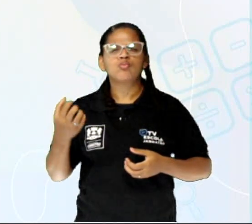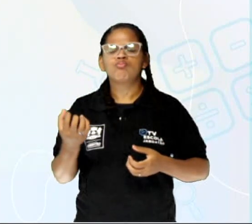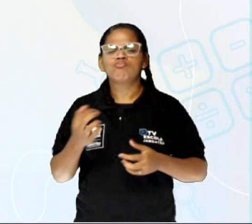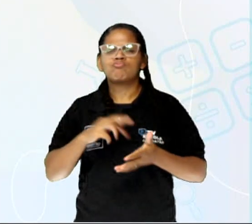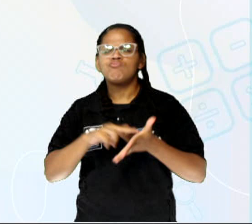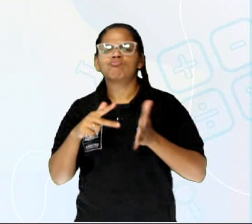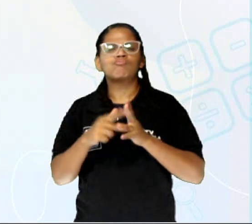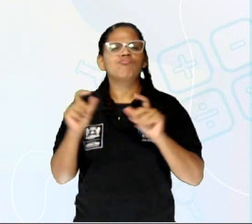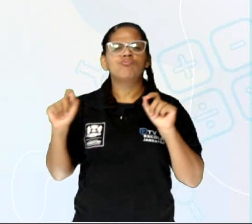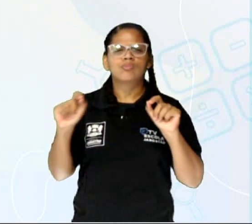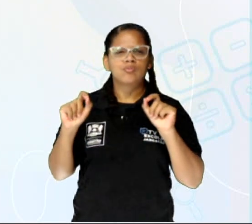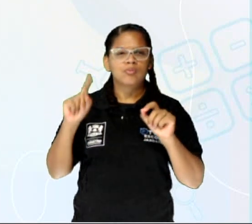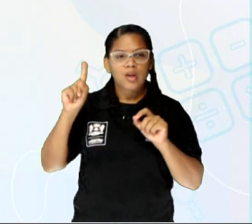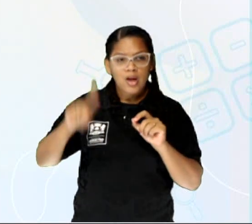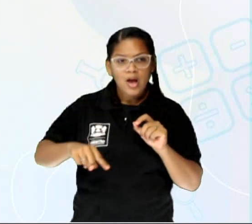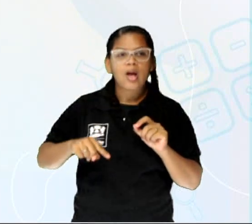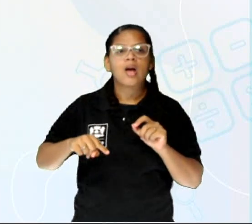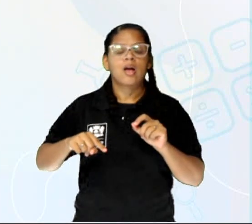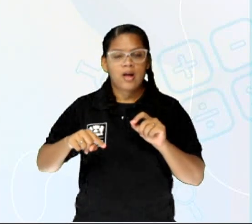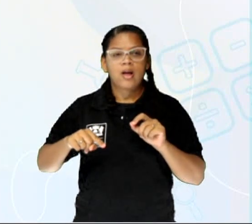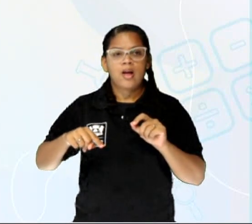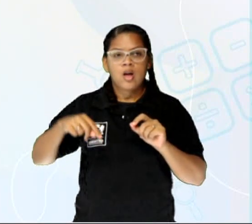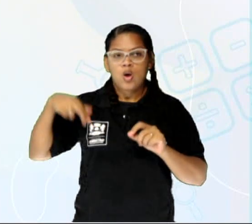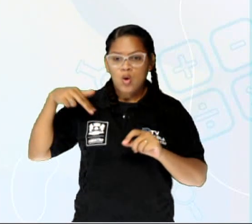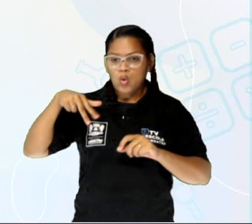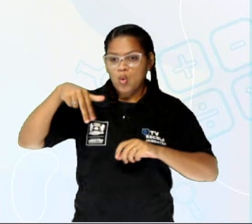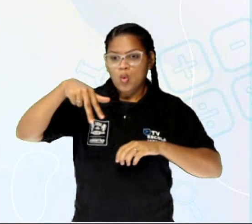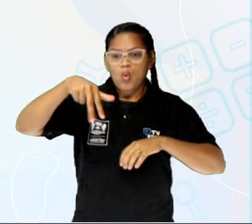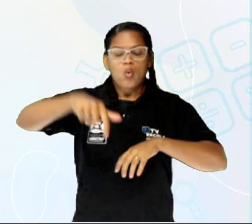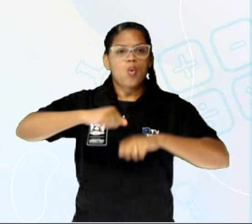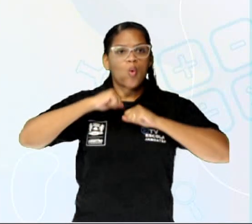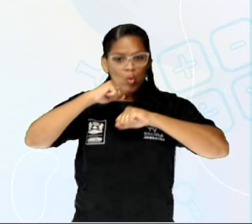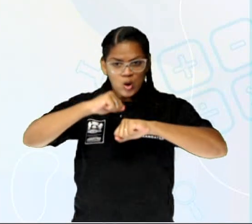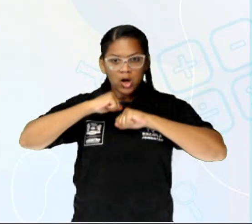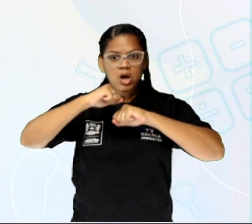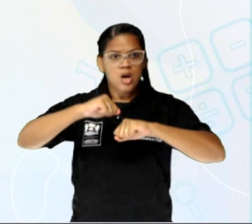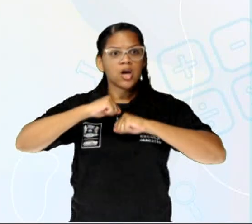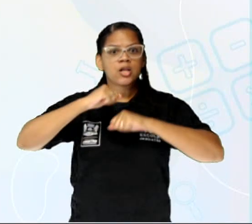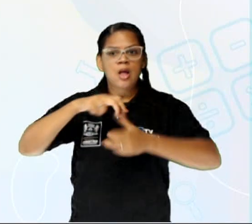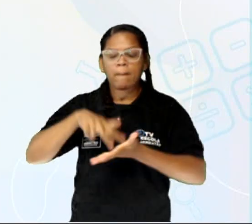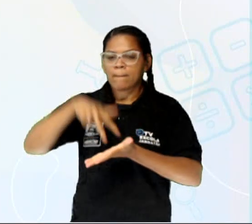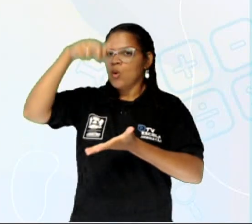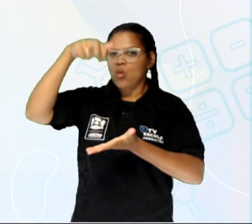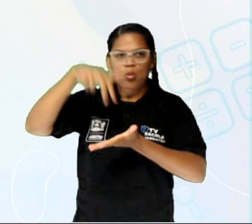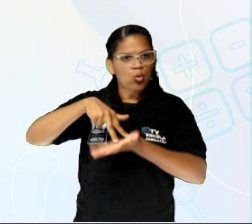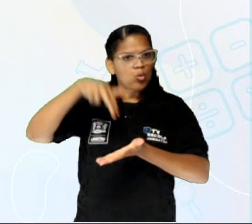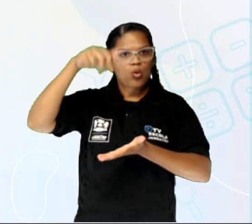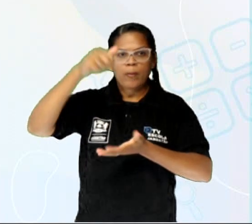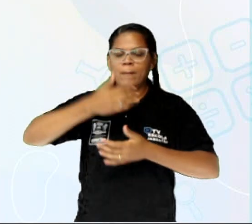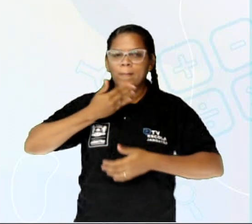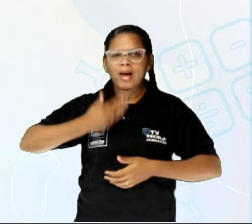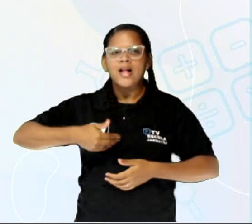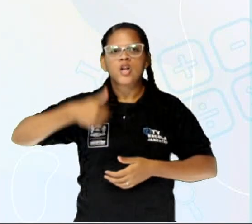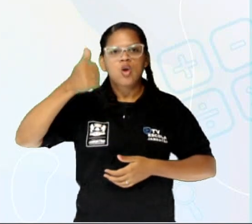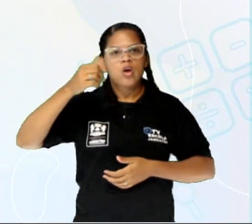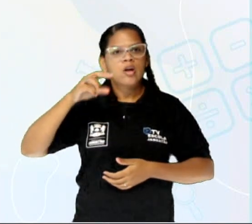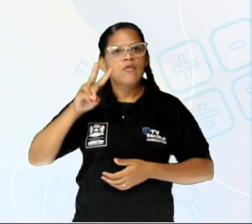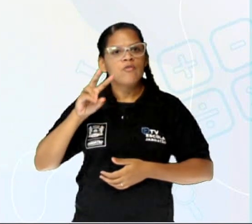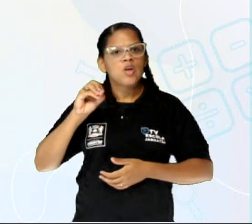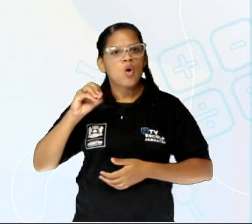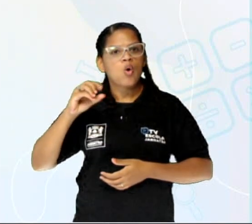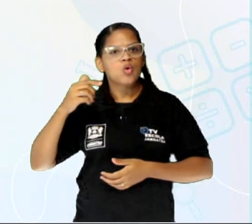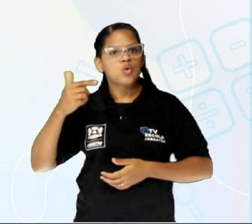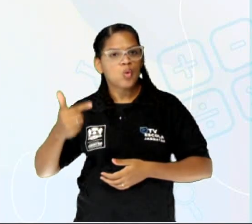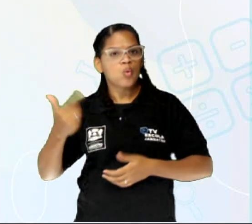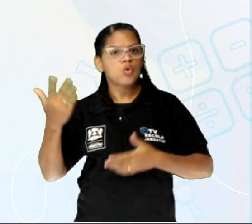aí? São atividades de corrida, pulos e saltos que melhoram a questão do VO2 máximo, que é esse consumo de oxigênio. Já